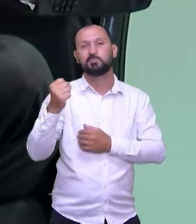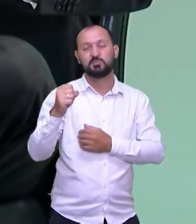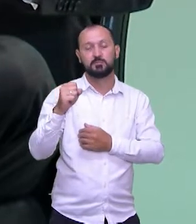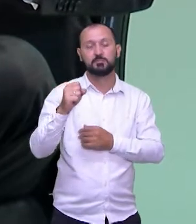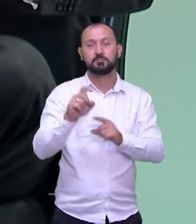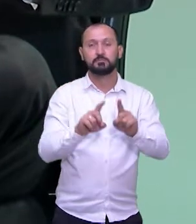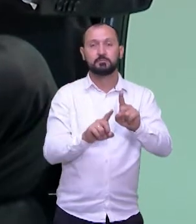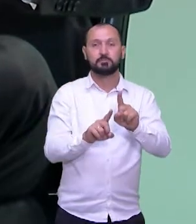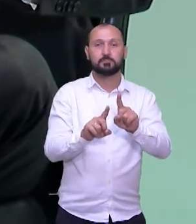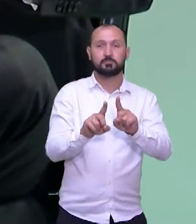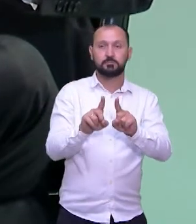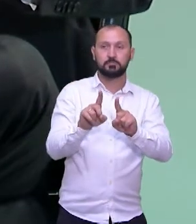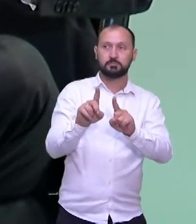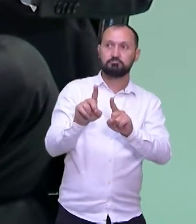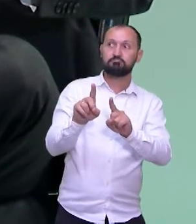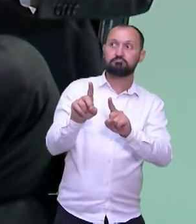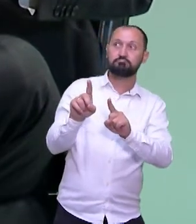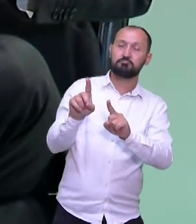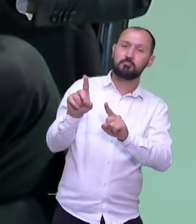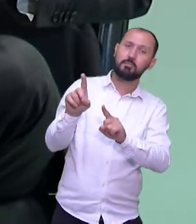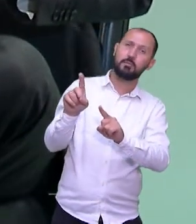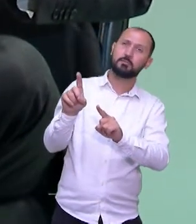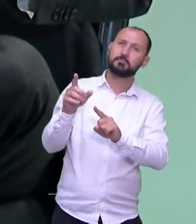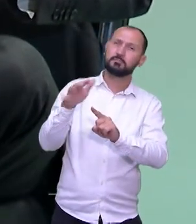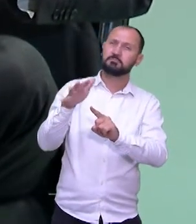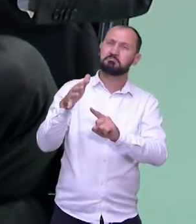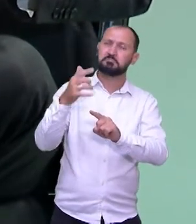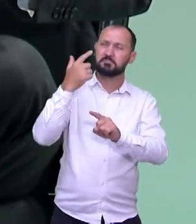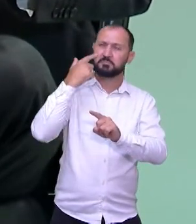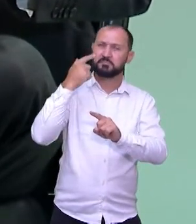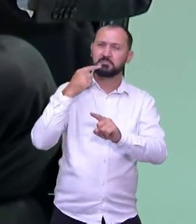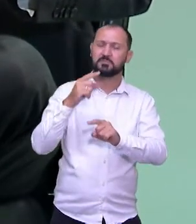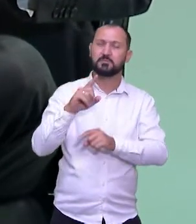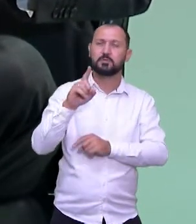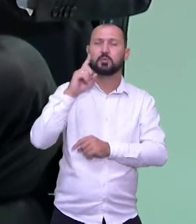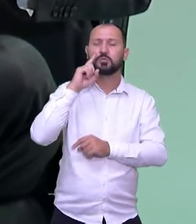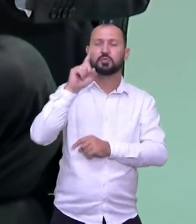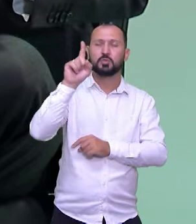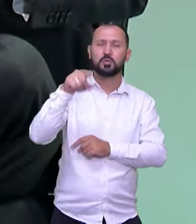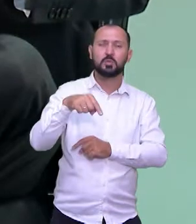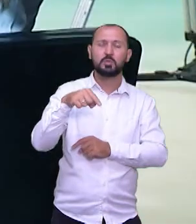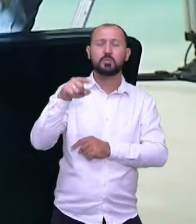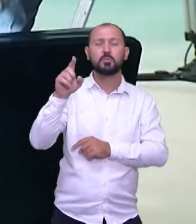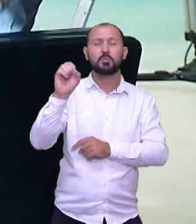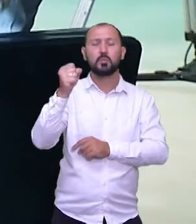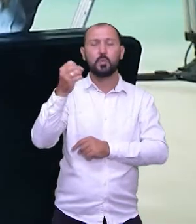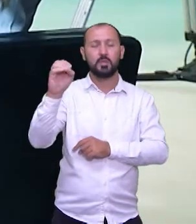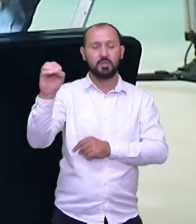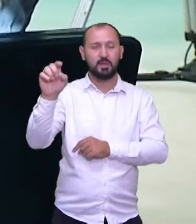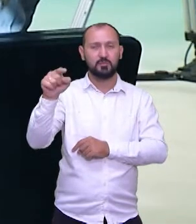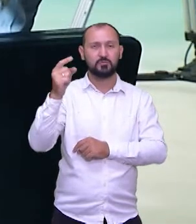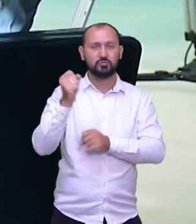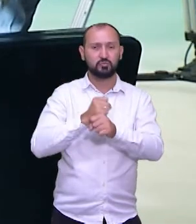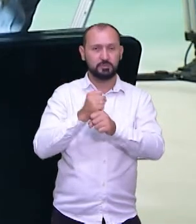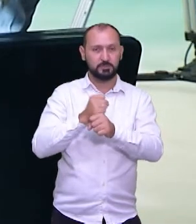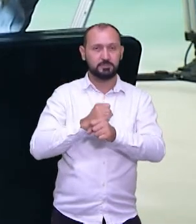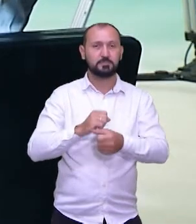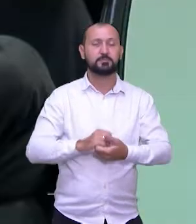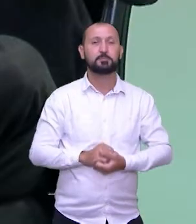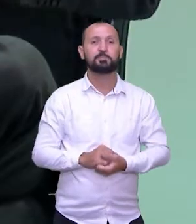8% vai subindo essa carga do IBS numa fatia de 1/8 por ano, até completar os 10 anos.